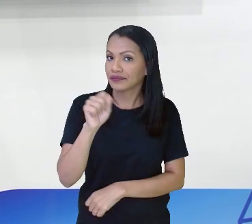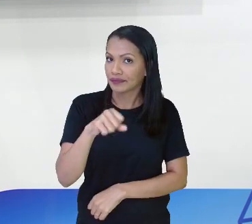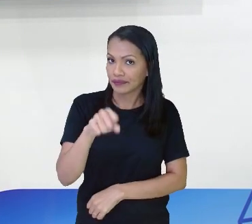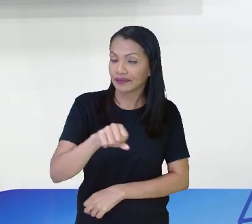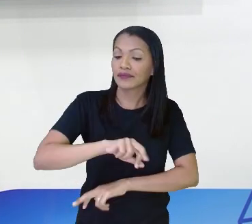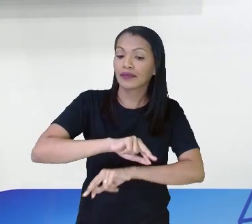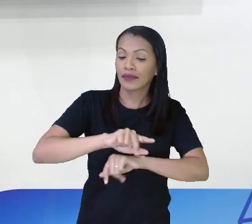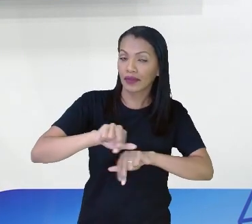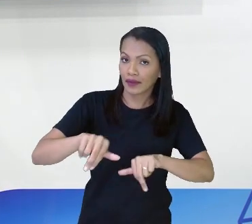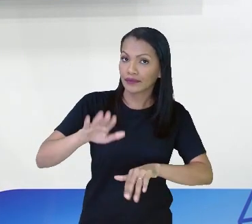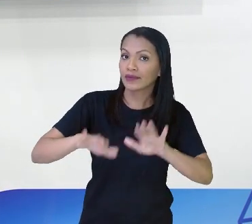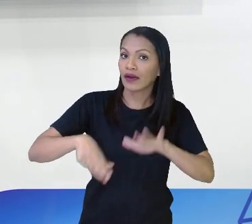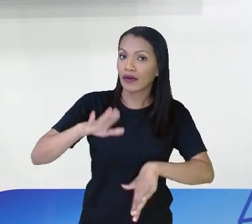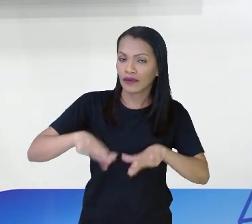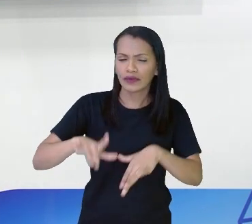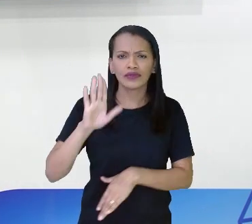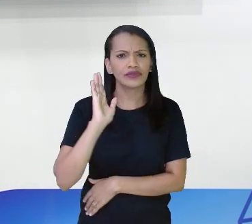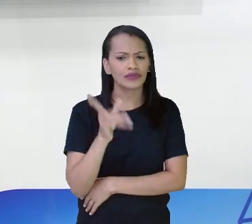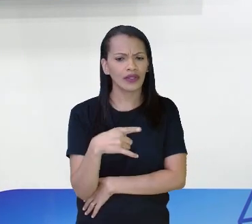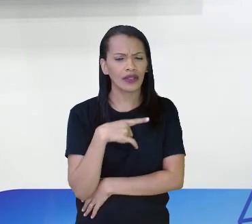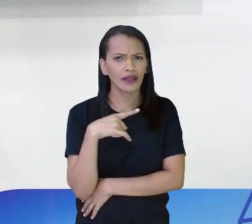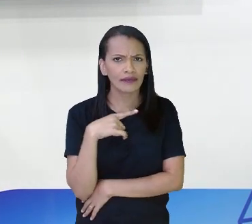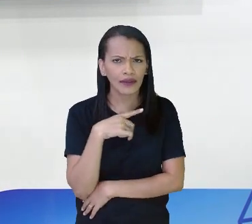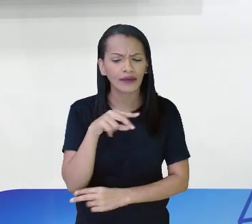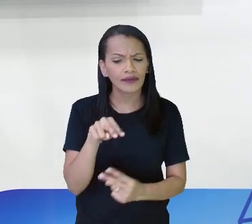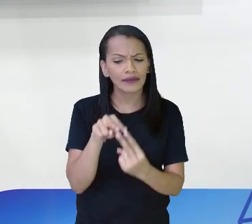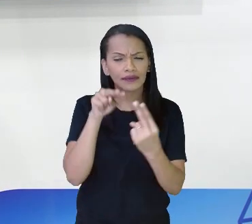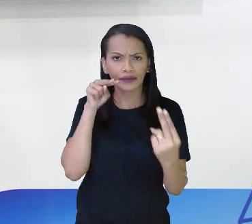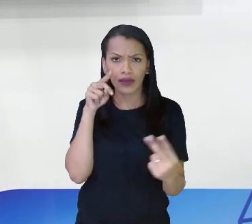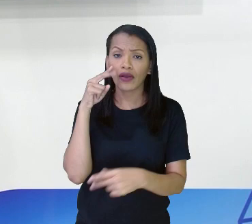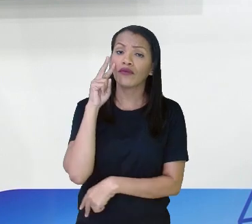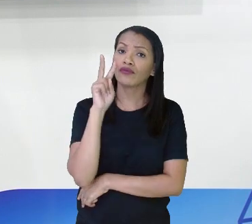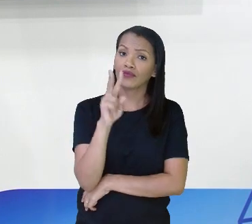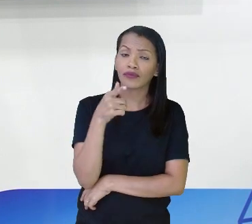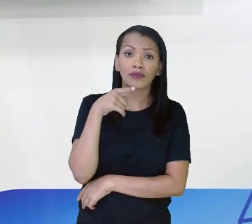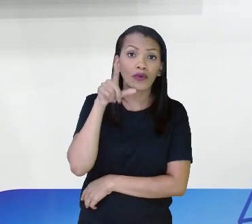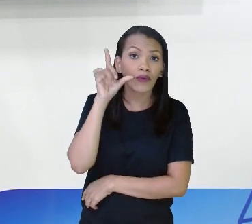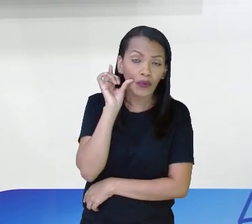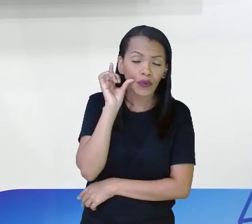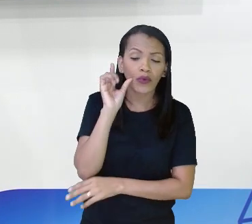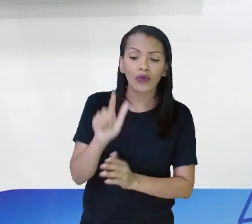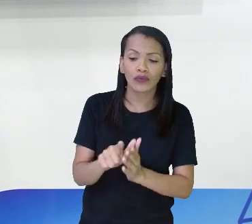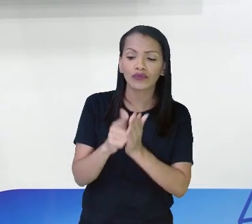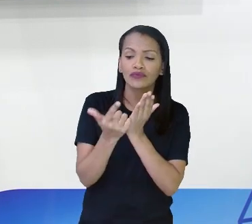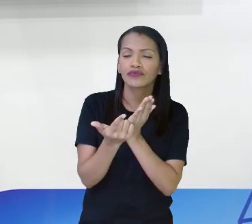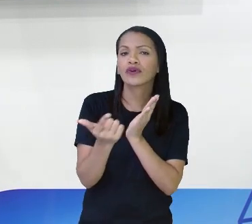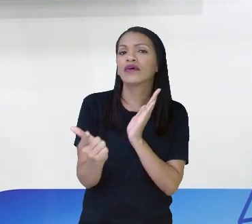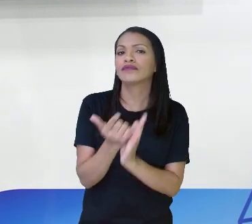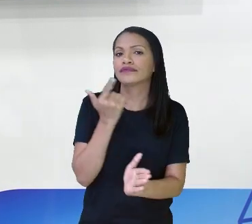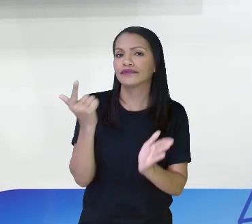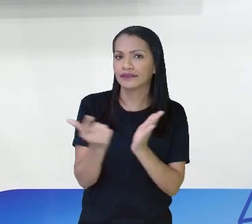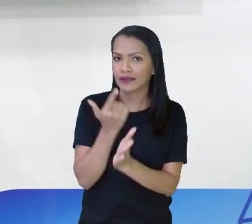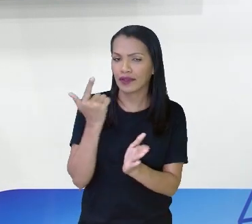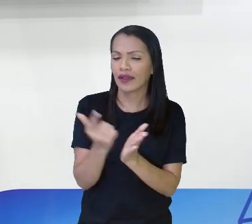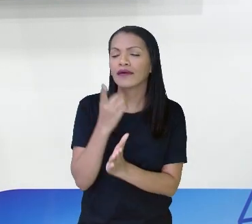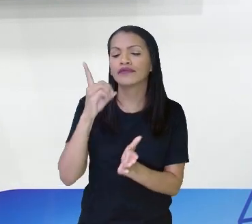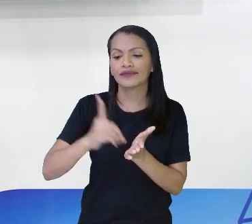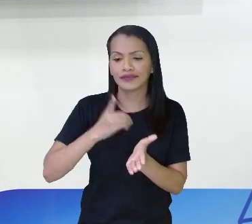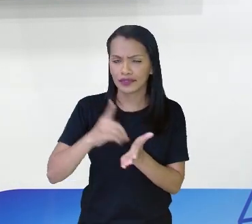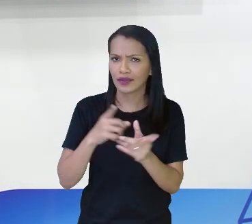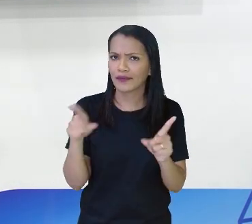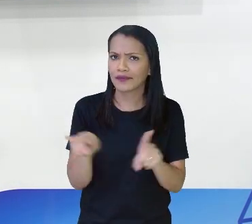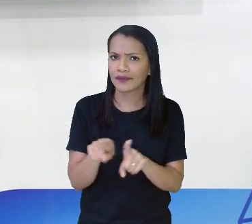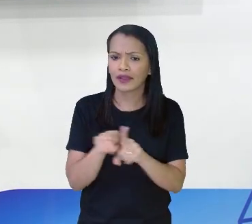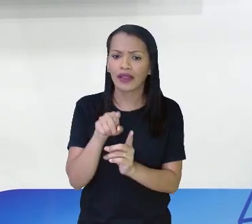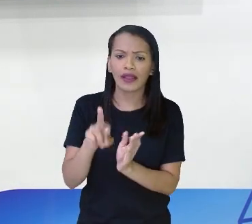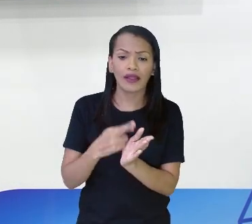muitos desses meios de comunicação já trazem a notícia online. Nós vimos ontem, né, o Jornal Digital, que é um jornal online. Temos revistas